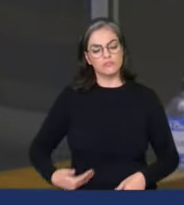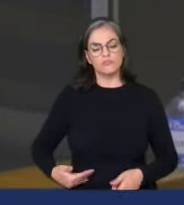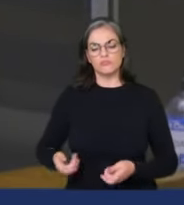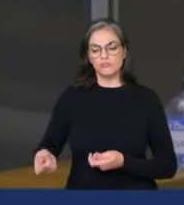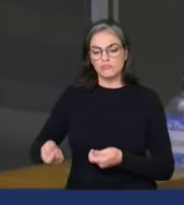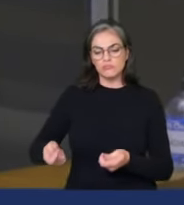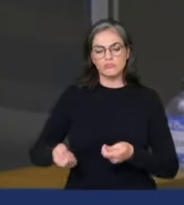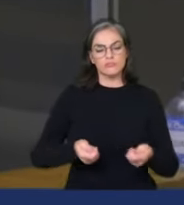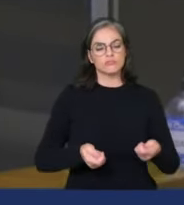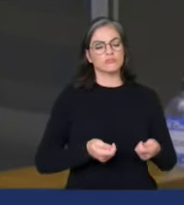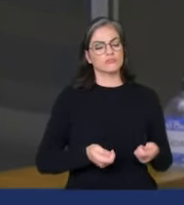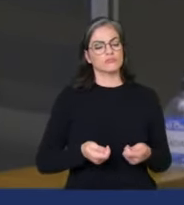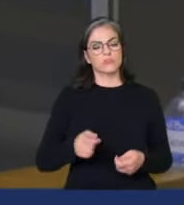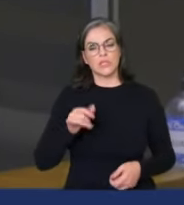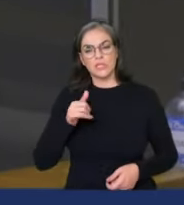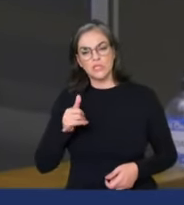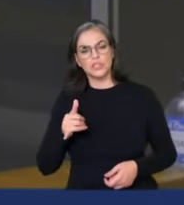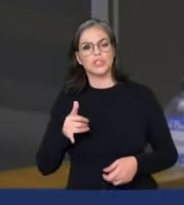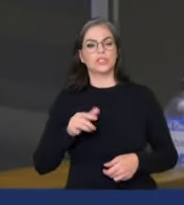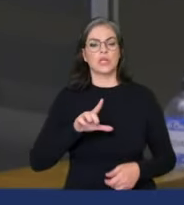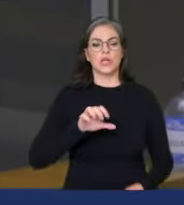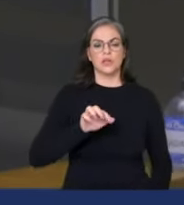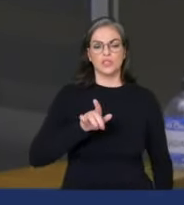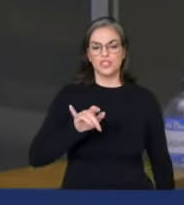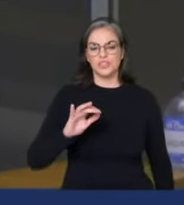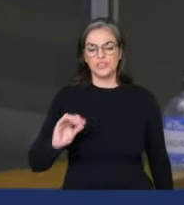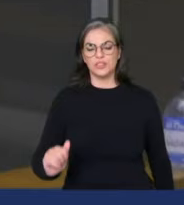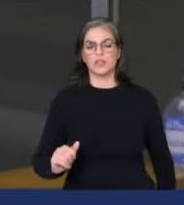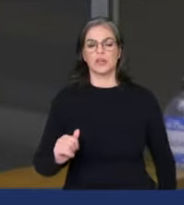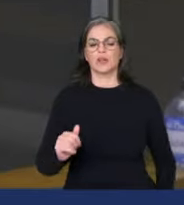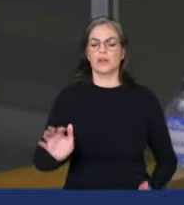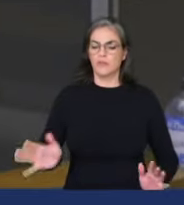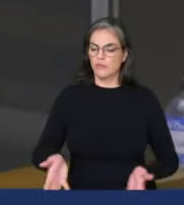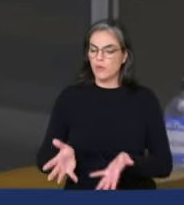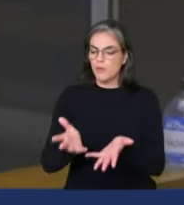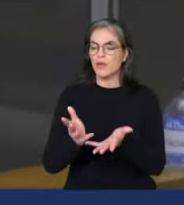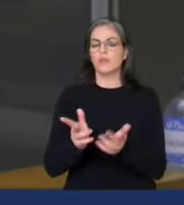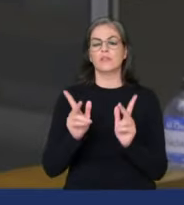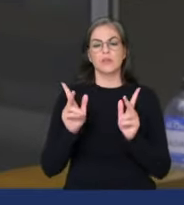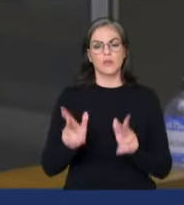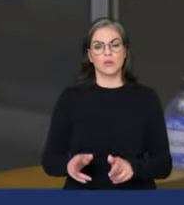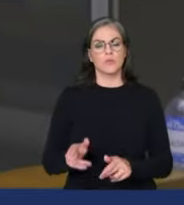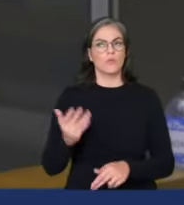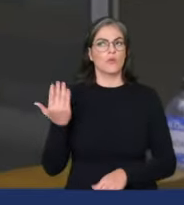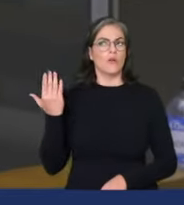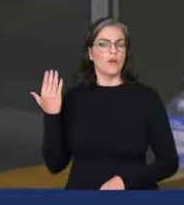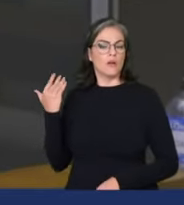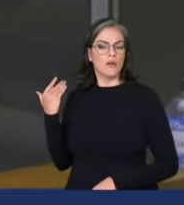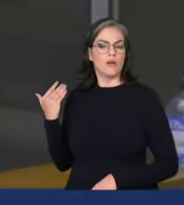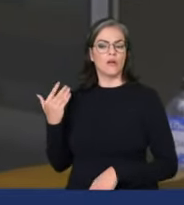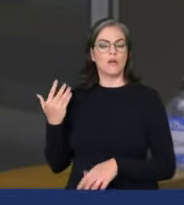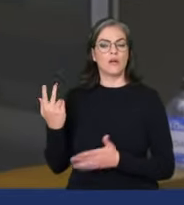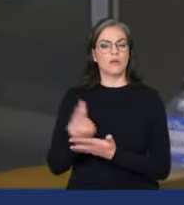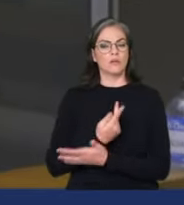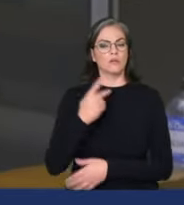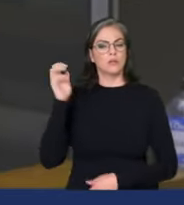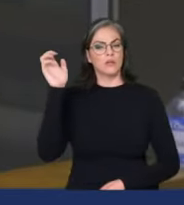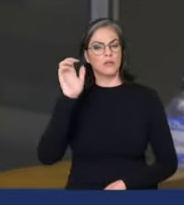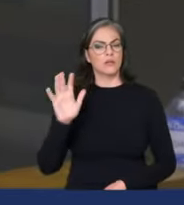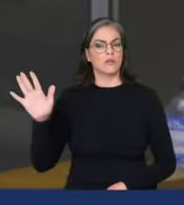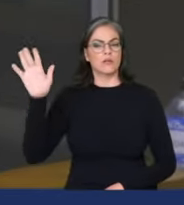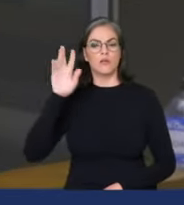de energia, inclusive hoje, de fomento, como está acontecendo recentemente lá na Europa, que a gente está